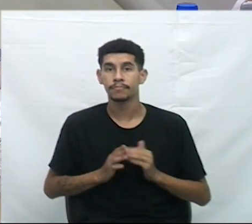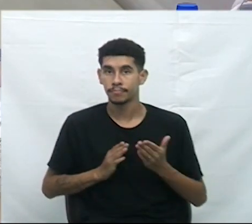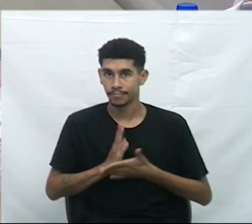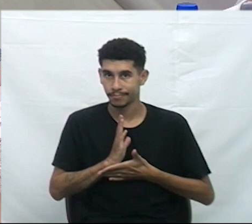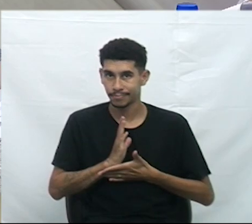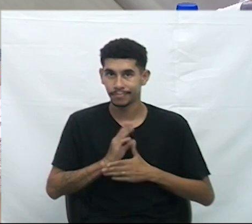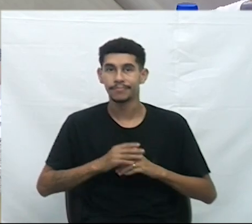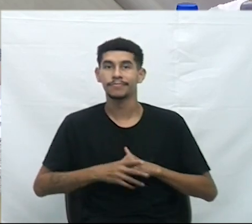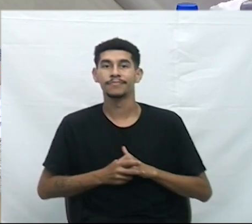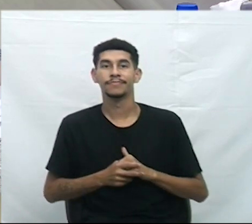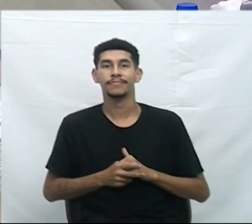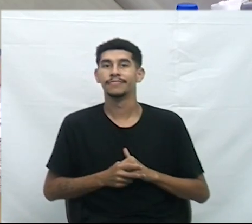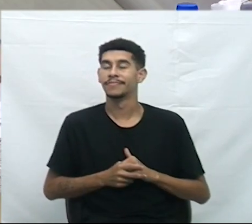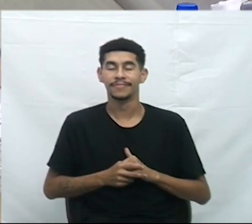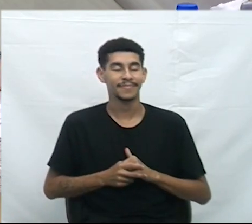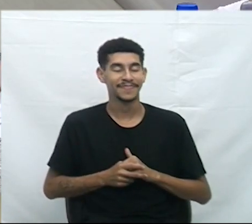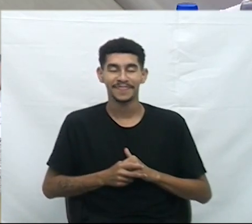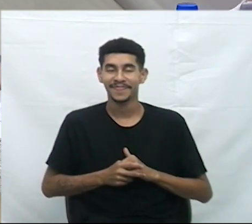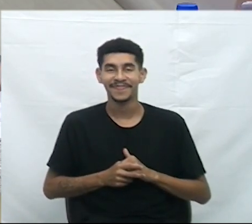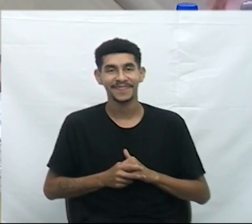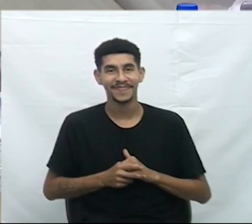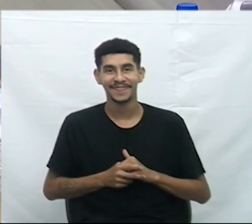requerimento foi aprovado por unanimidade.